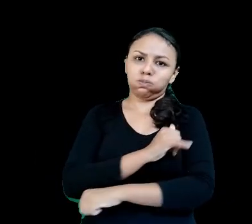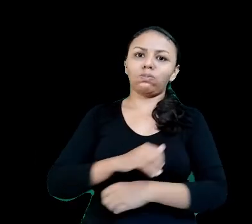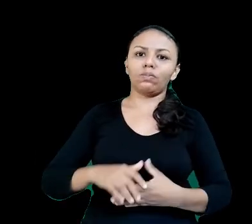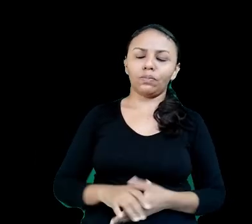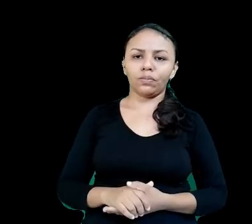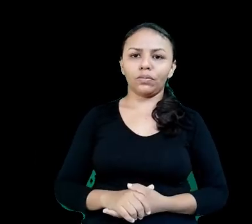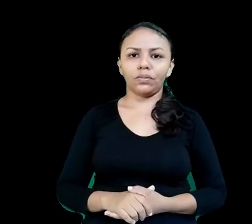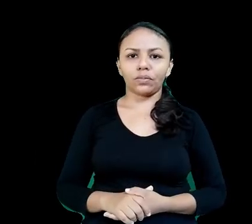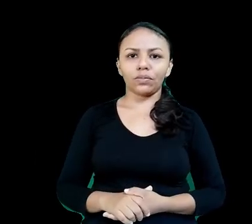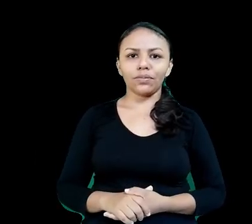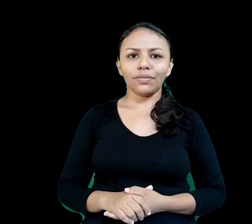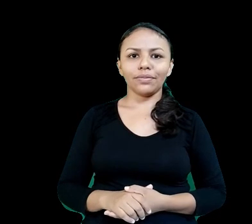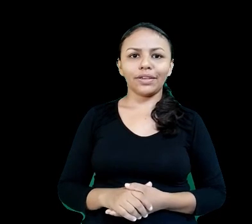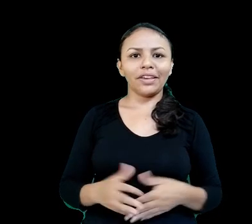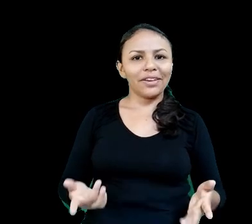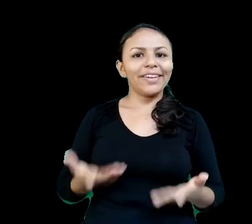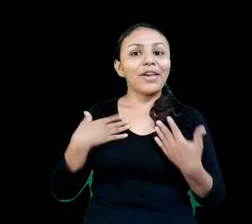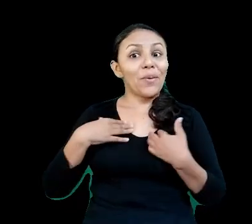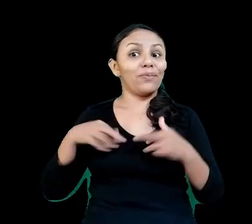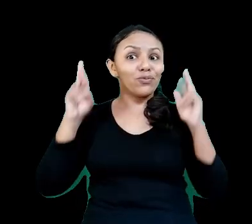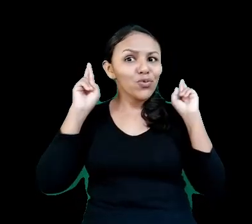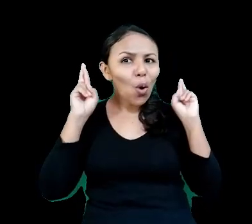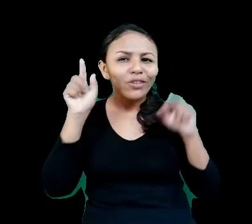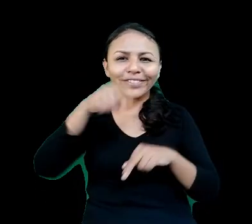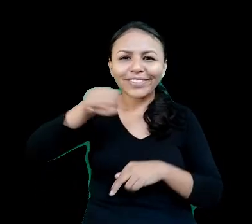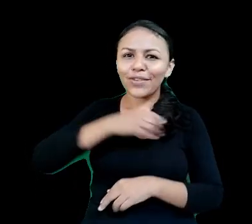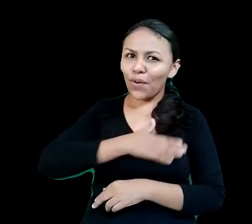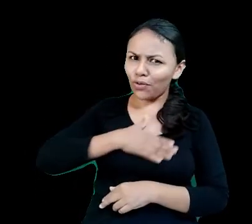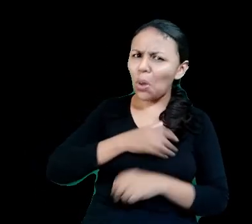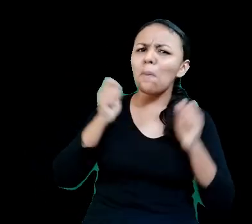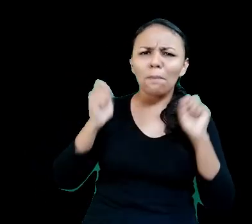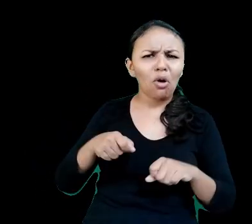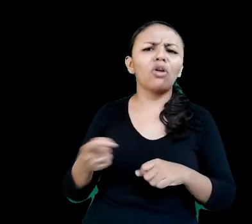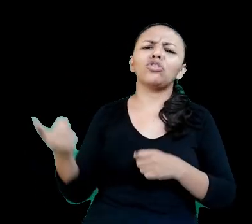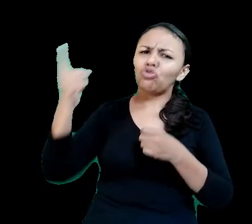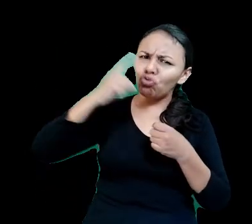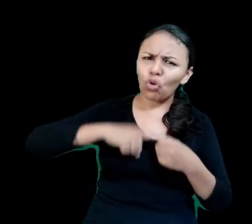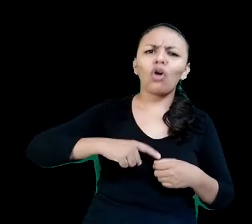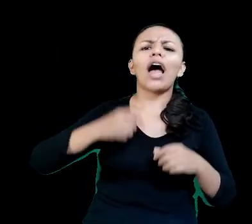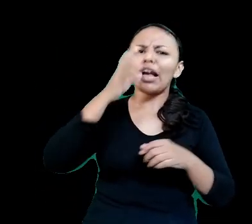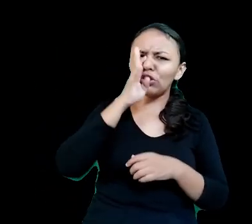tecido. Espero que vocês tenham gostado. Vocês podem voltar e assistir